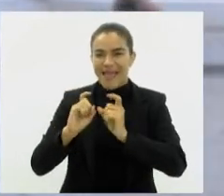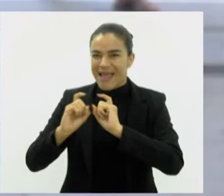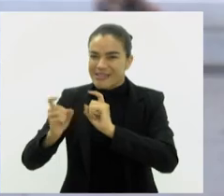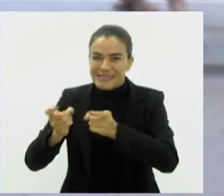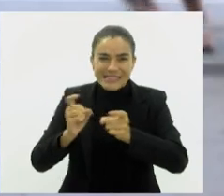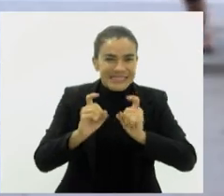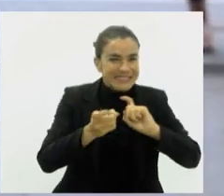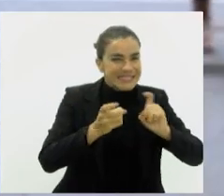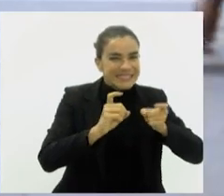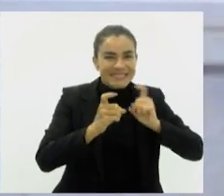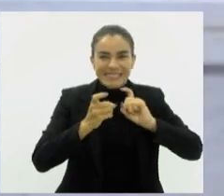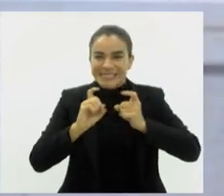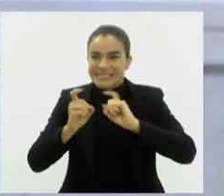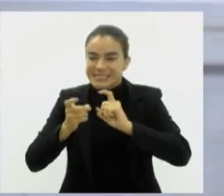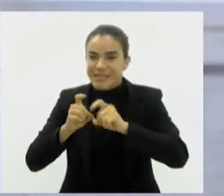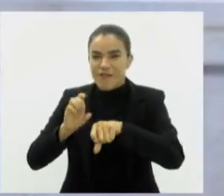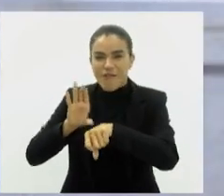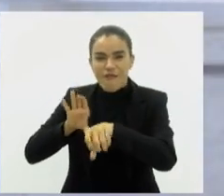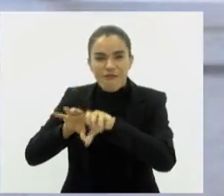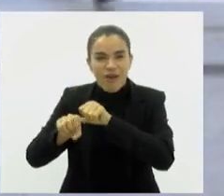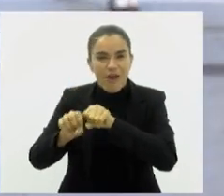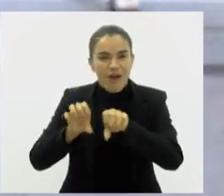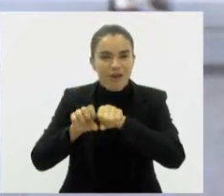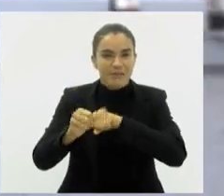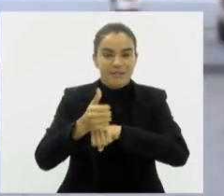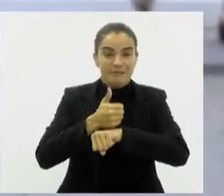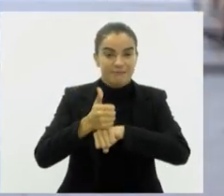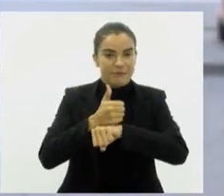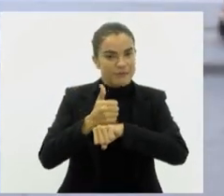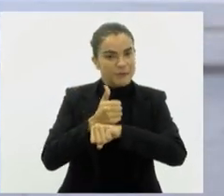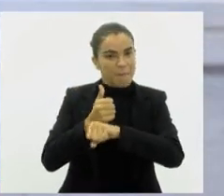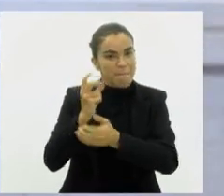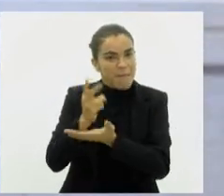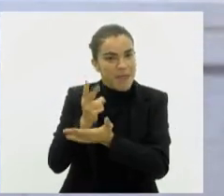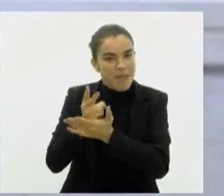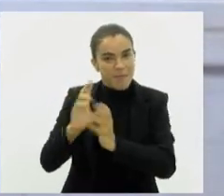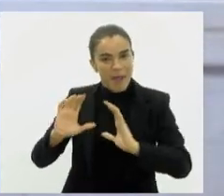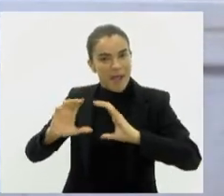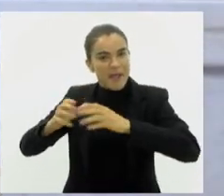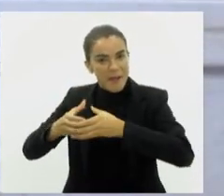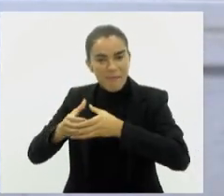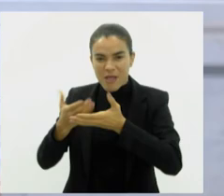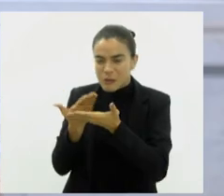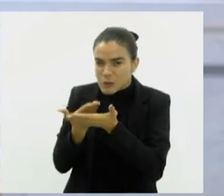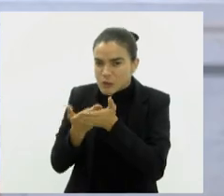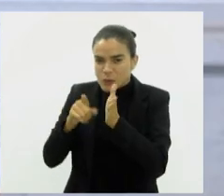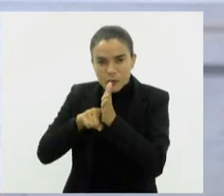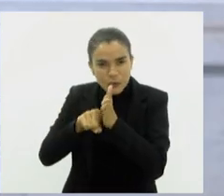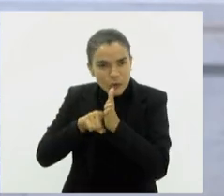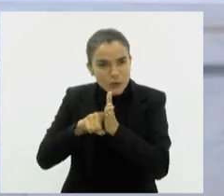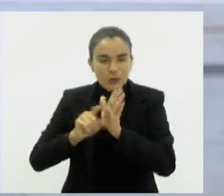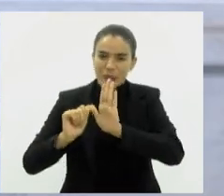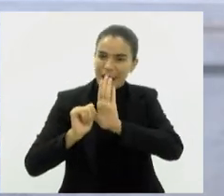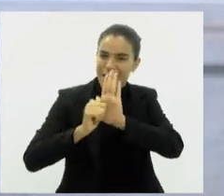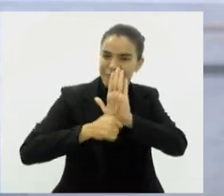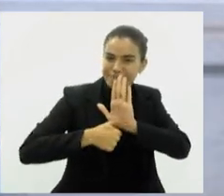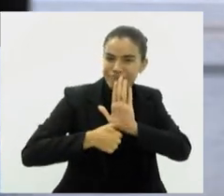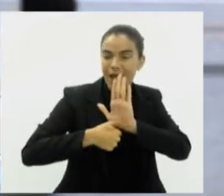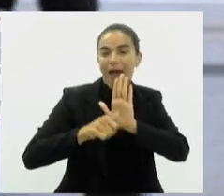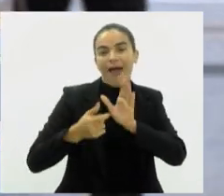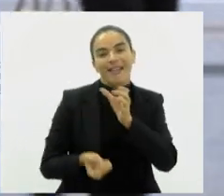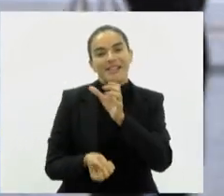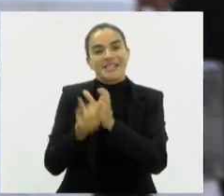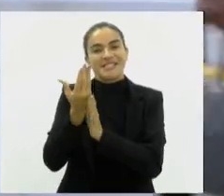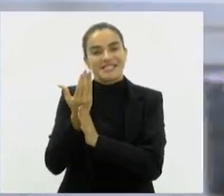reuniões de capacitação profissional, né, entre nós mesmos, né, a gente foi estudar a síndrome de Down e aí nasceu o